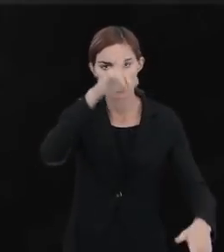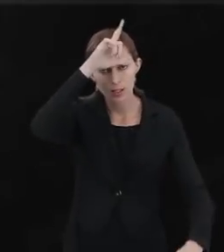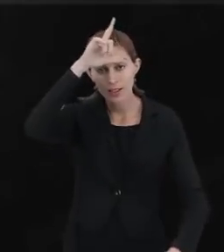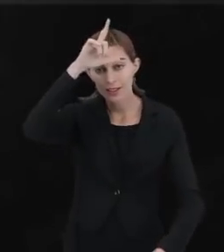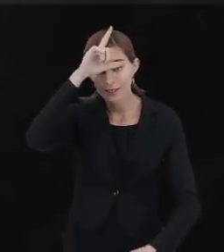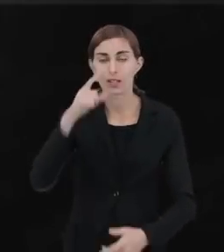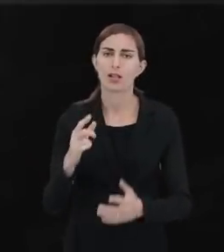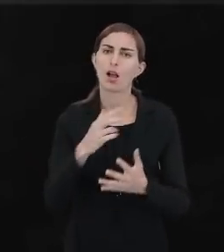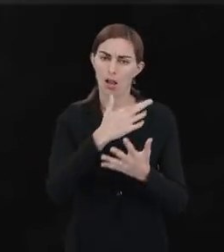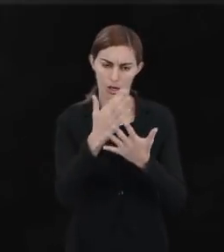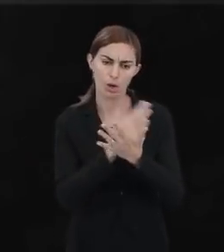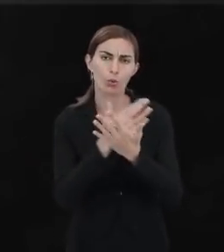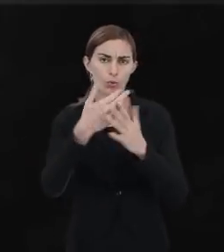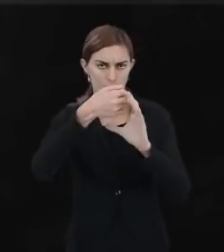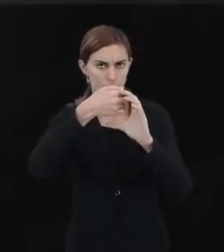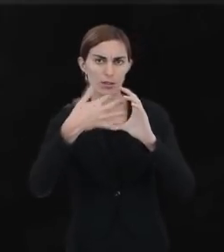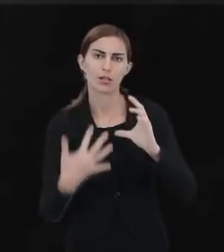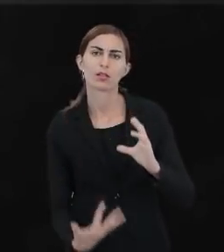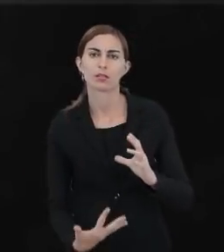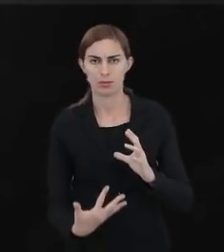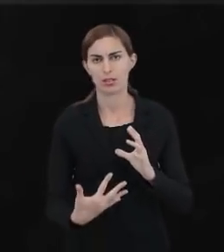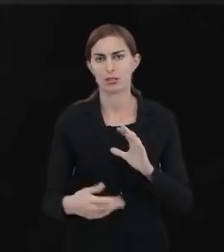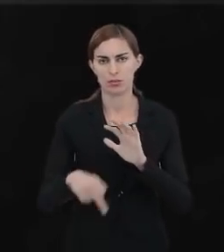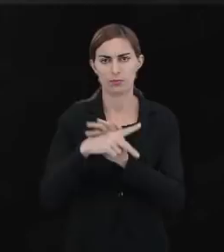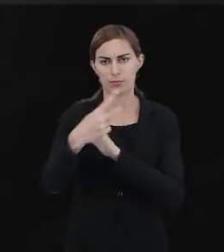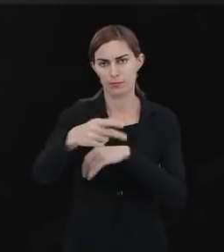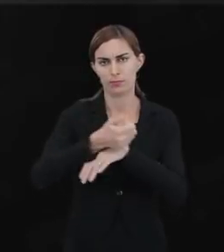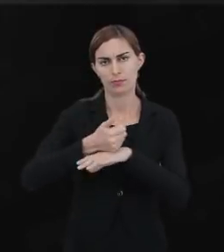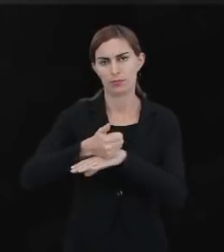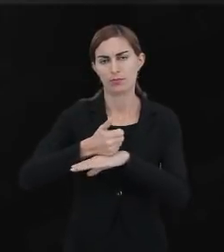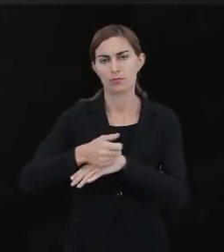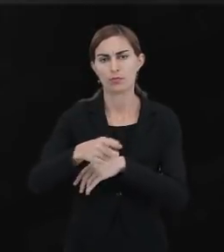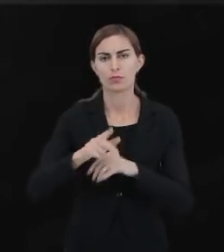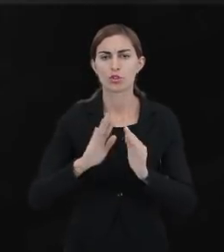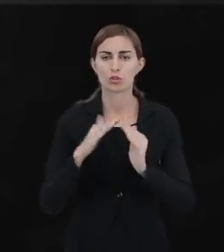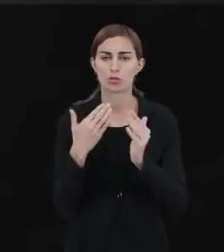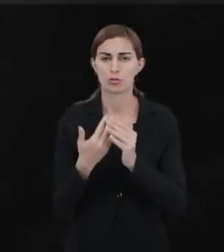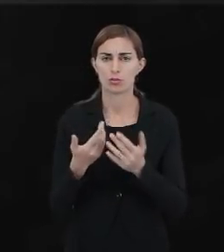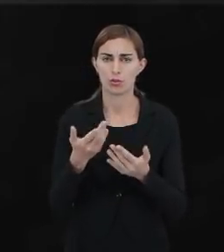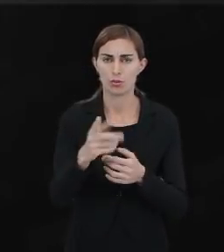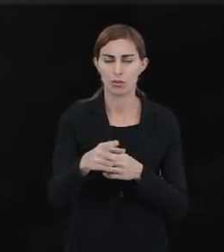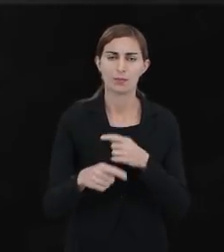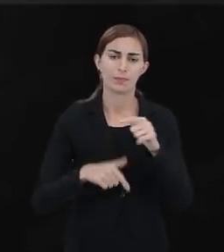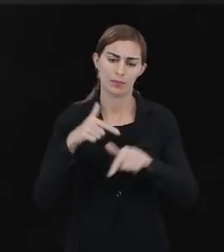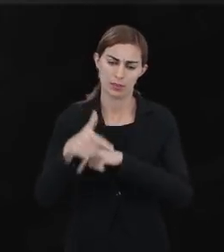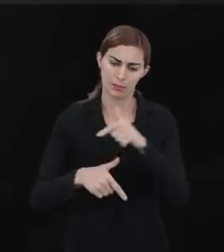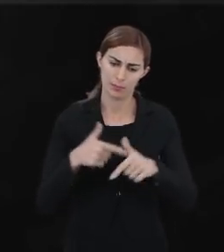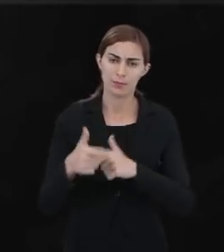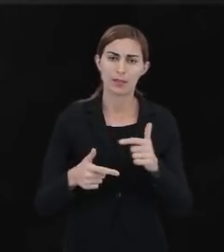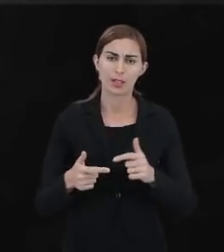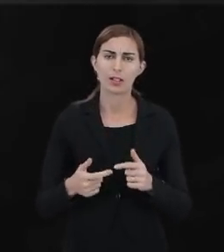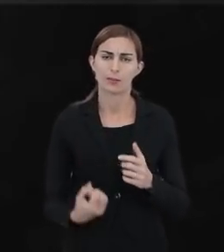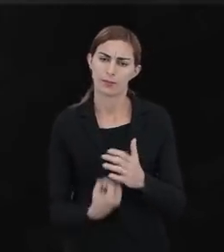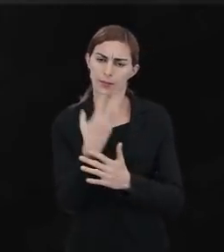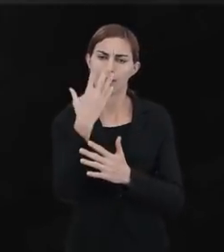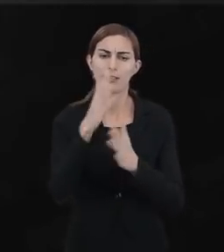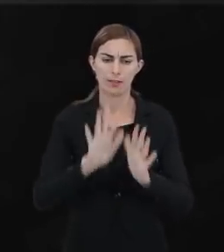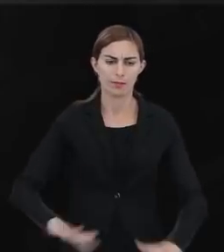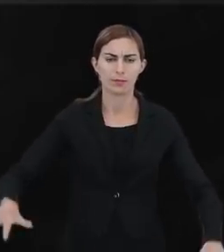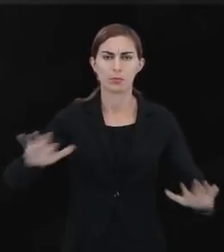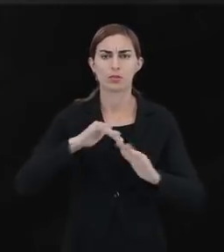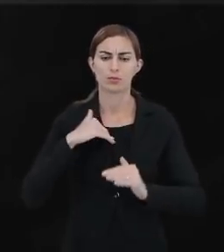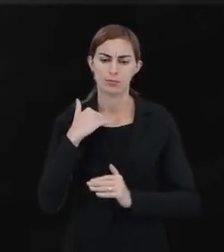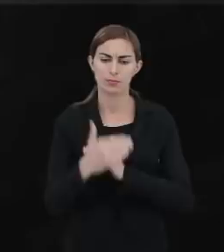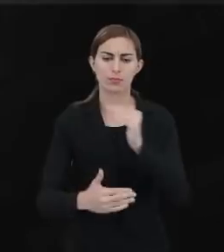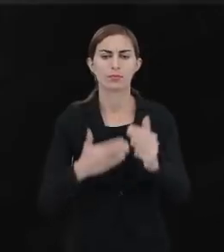são algumas das características destes profissionais da escola eles coordenam os trabalhos para criar um ambiente de